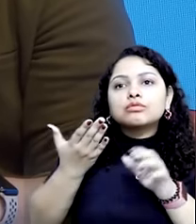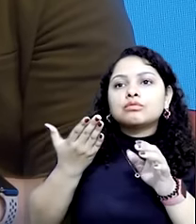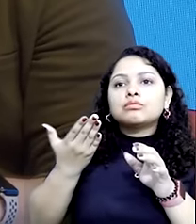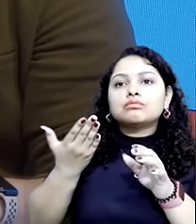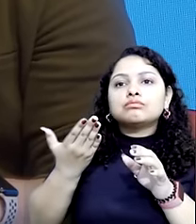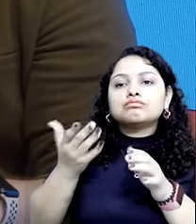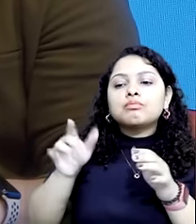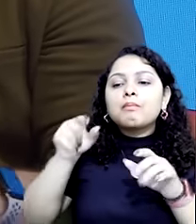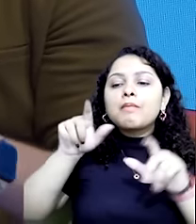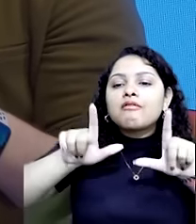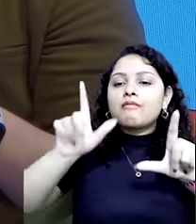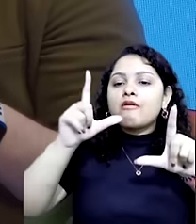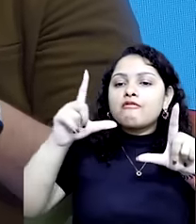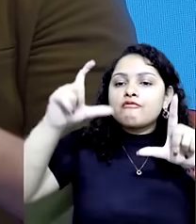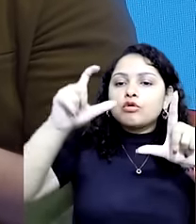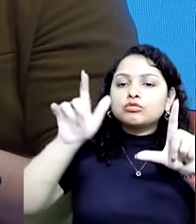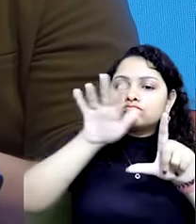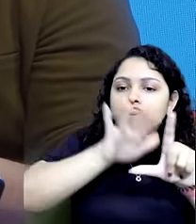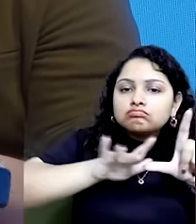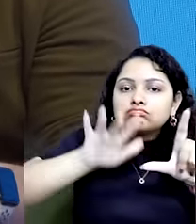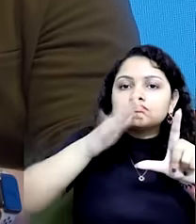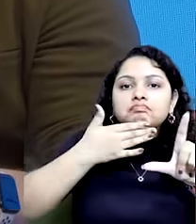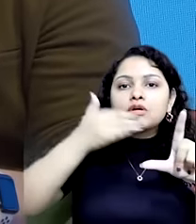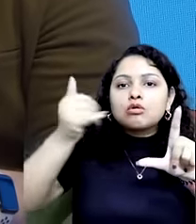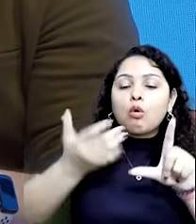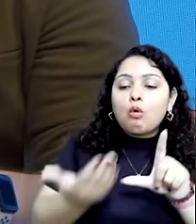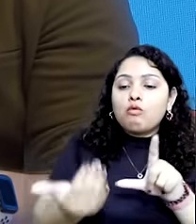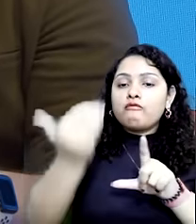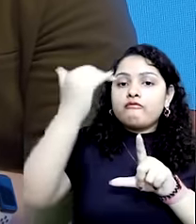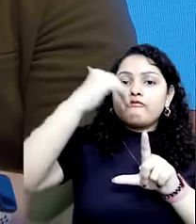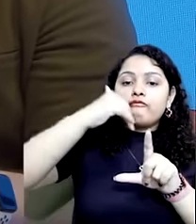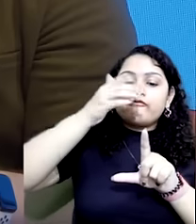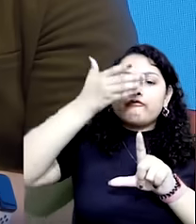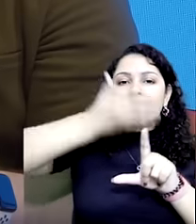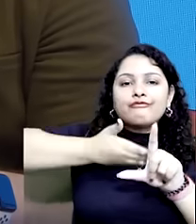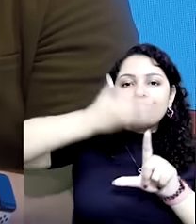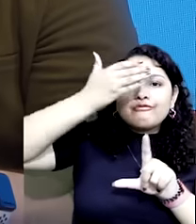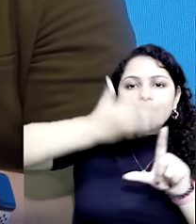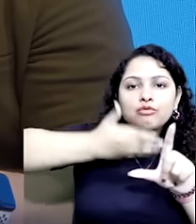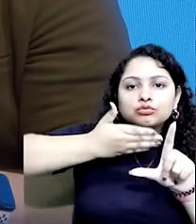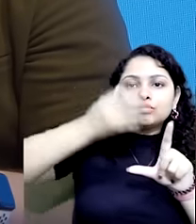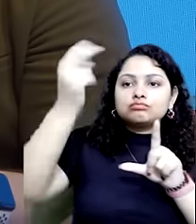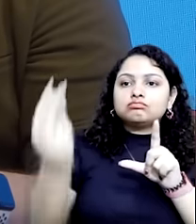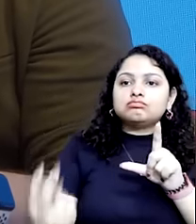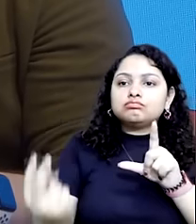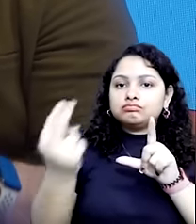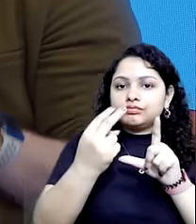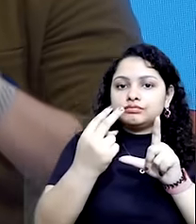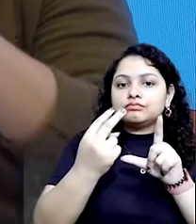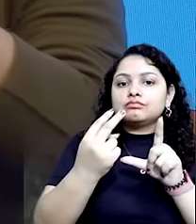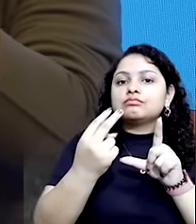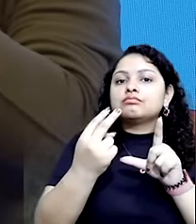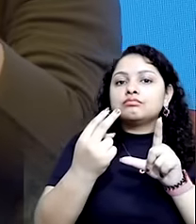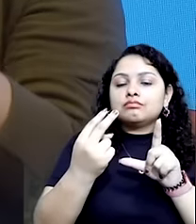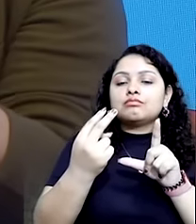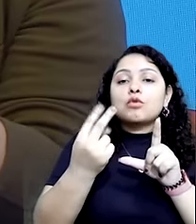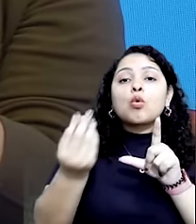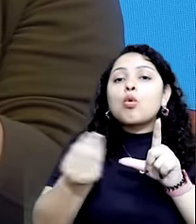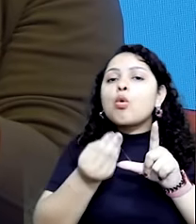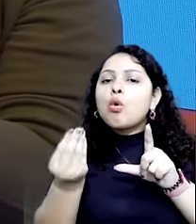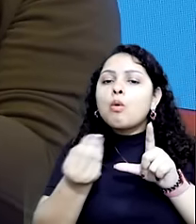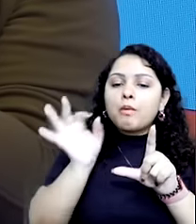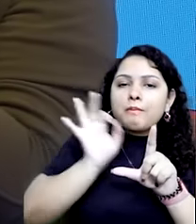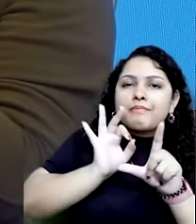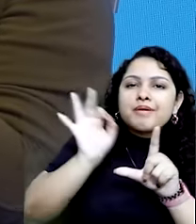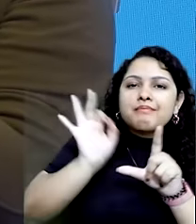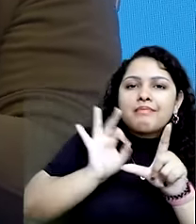nitidez numa foto fazendo um fundo criando um fundo não só bidimensional onde você joga uma imagem de fundo Mas como eu consigo colocar